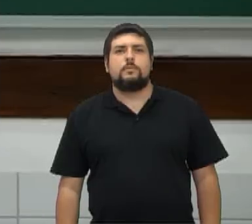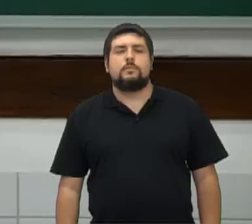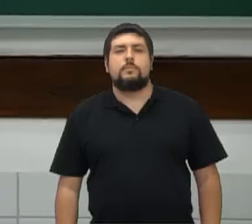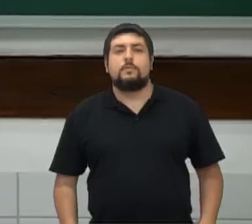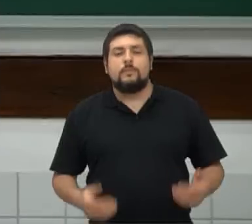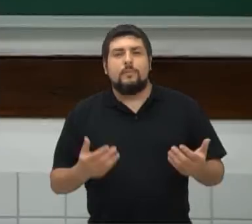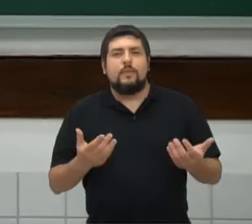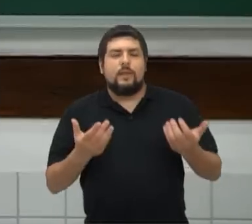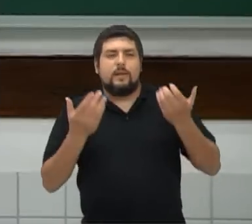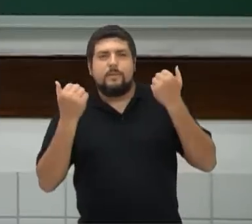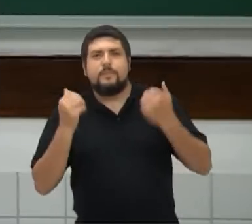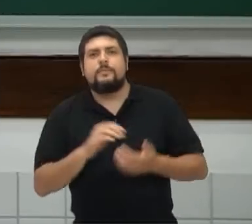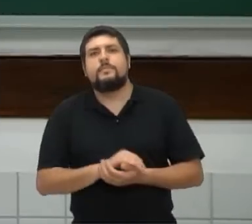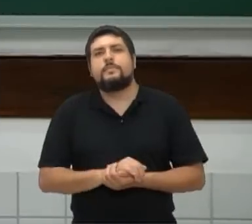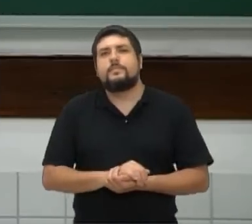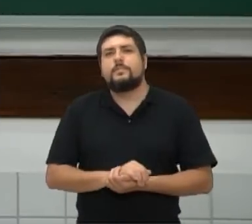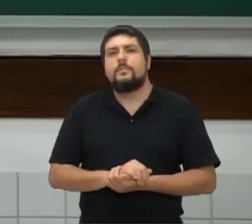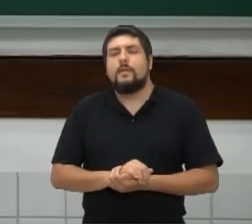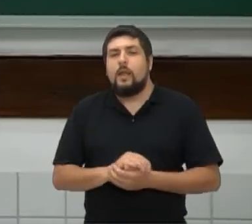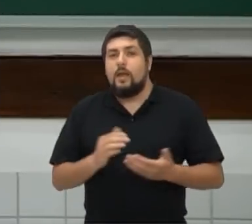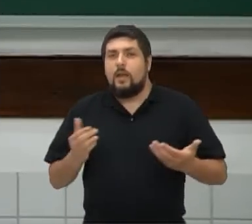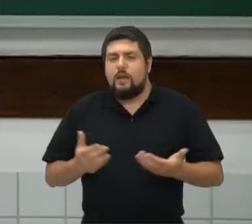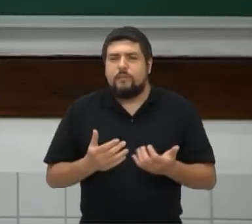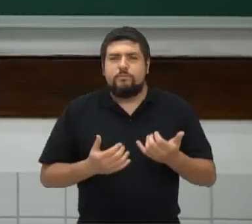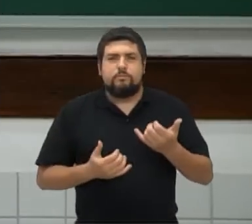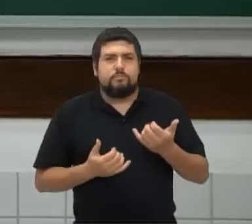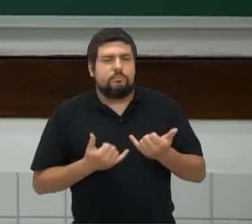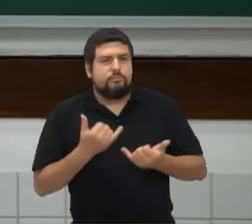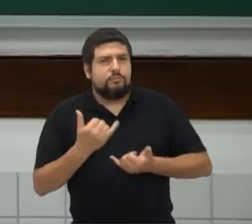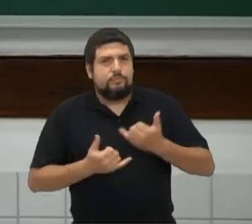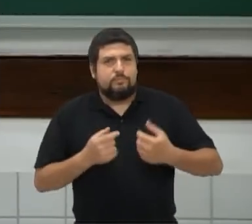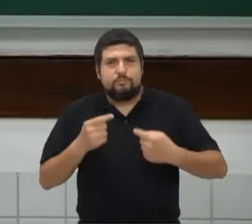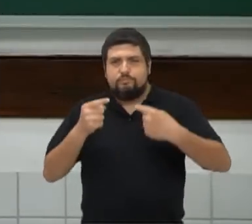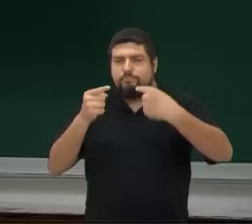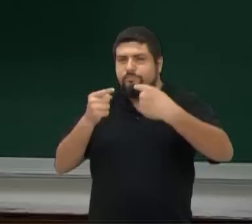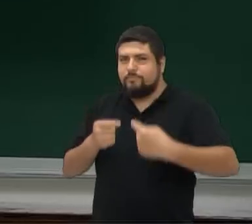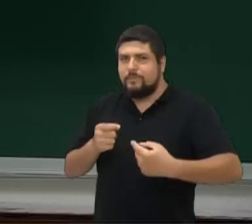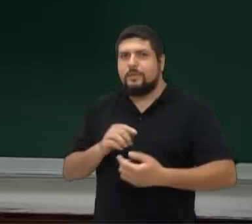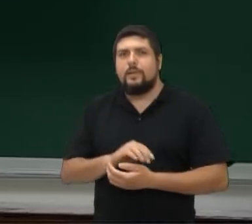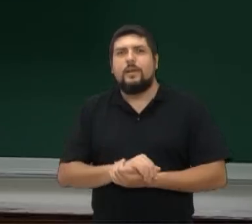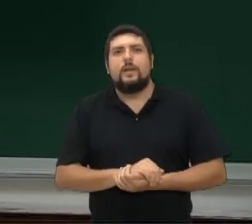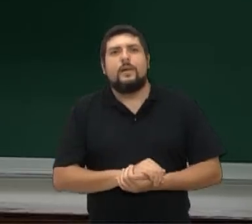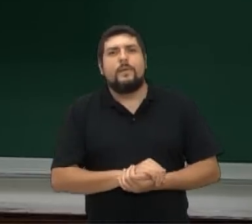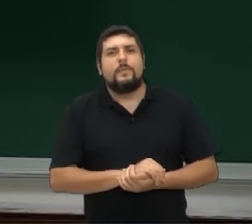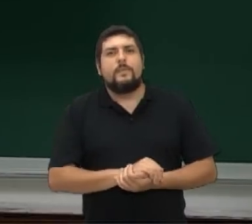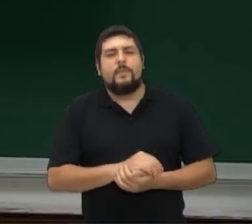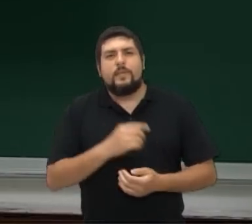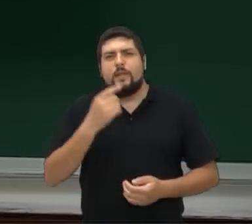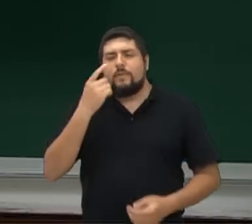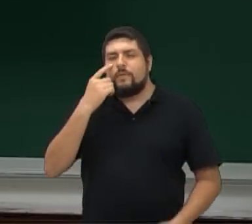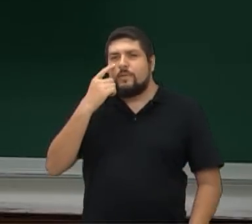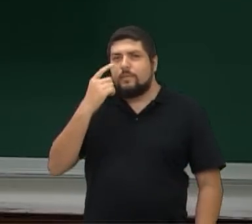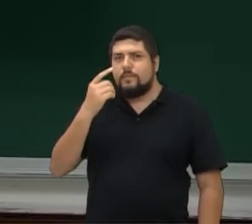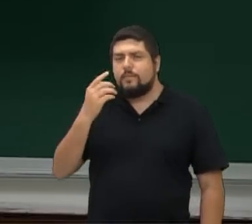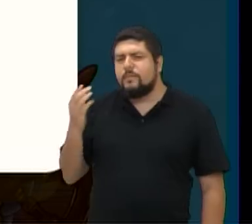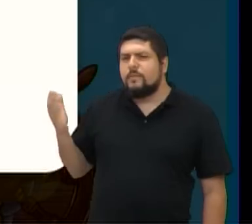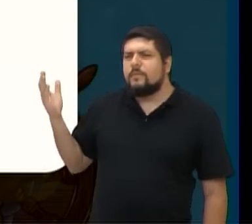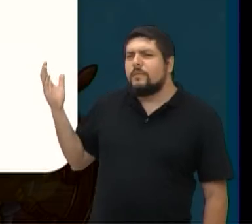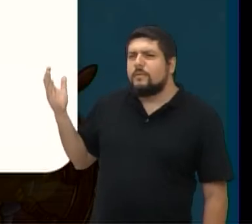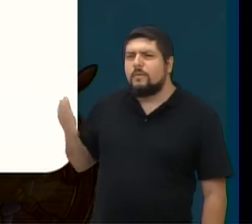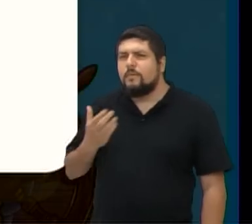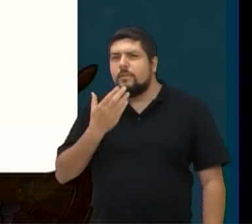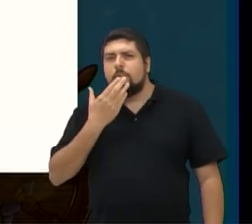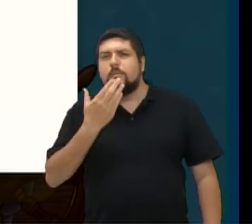Vamos lá então, vamos para o nosso desafio. Veja, o que esse desafio pede?